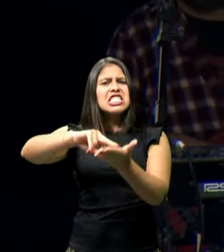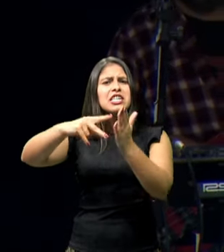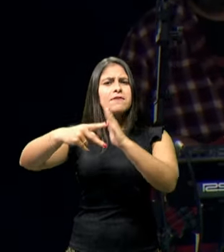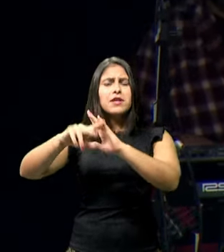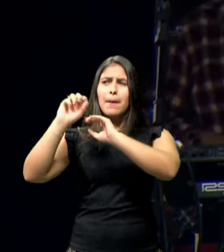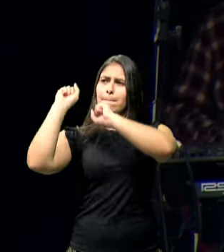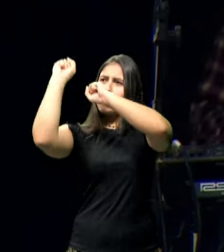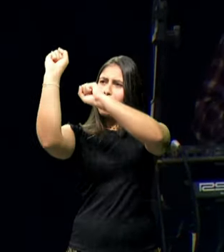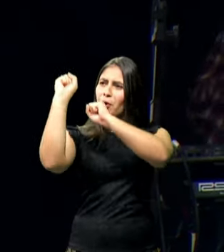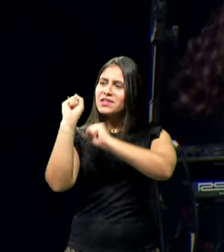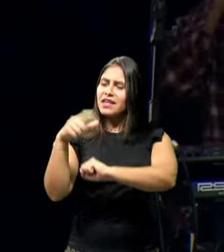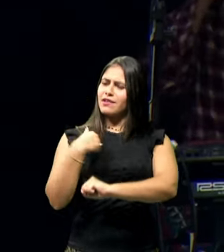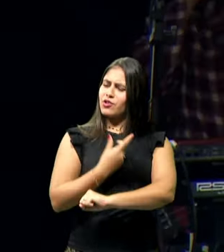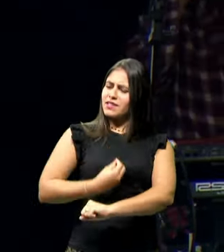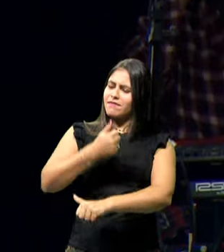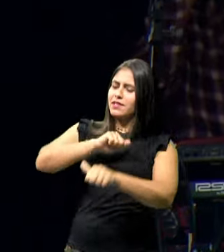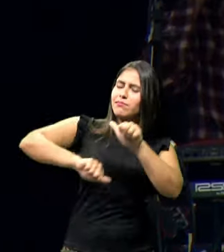nossa vida.